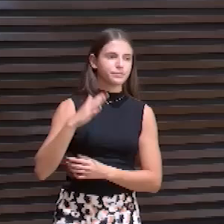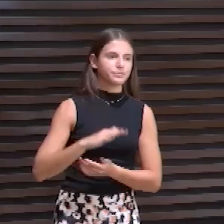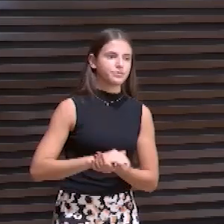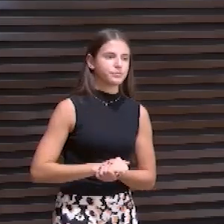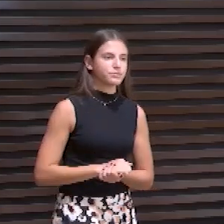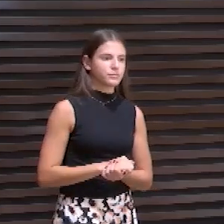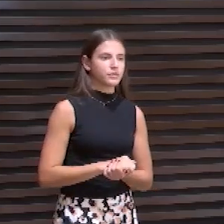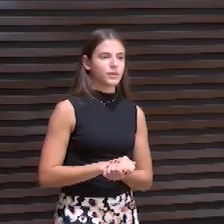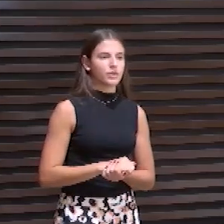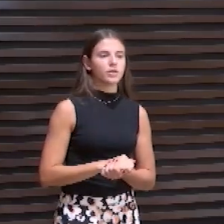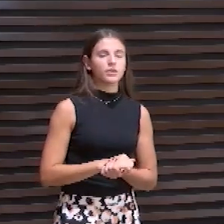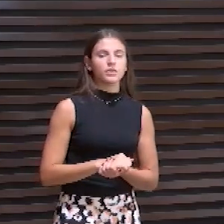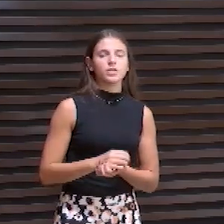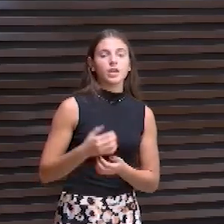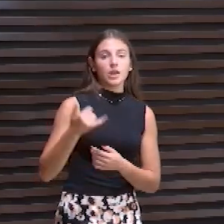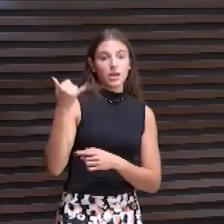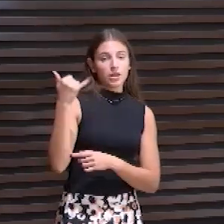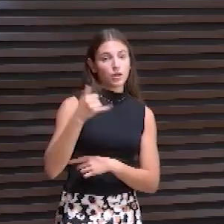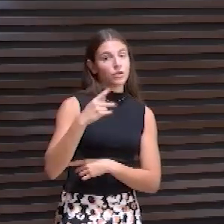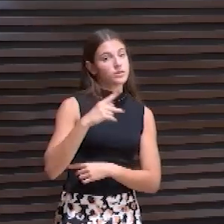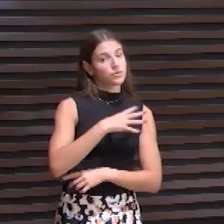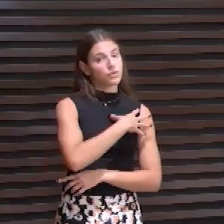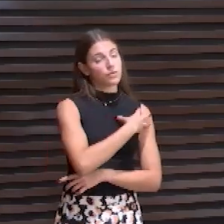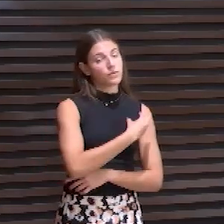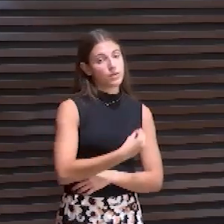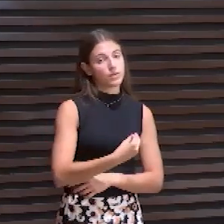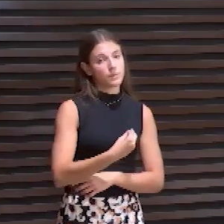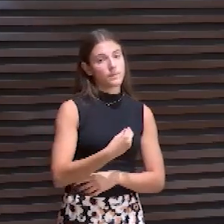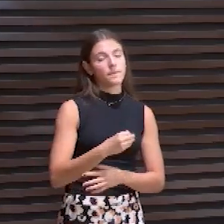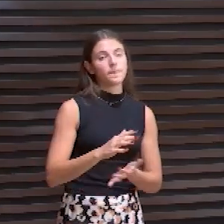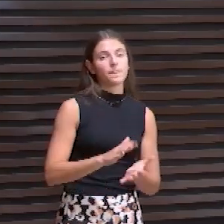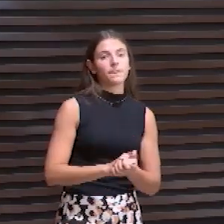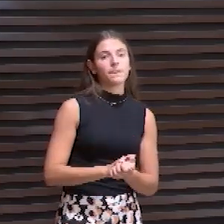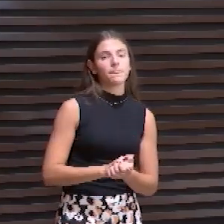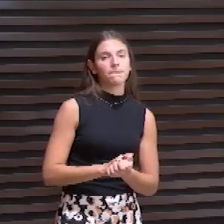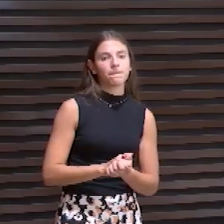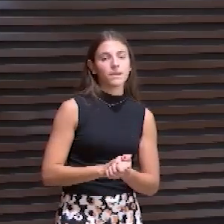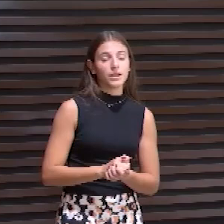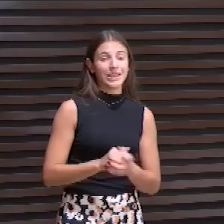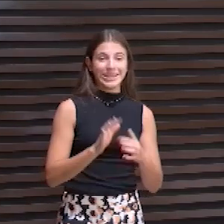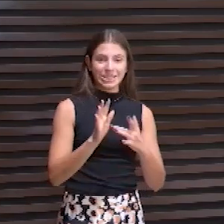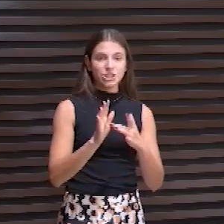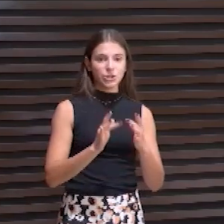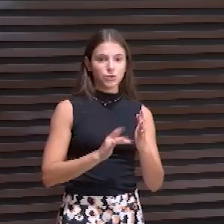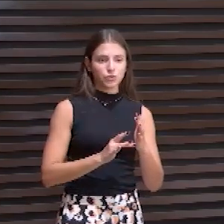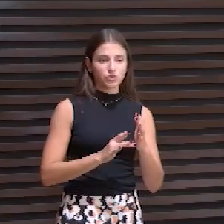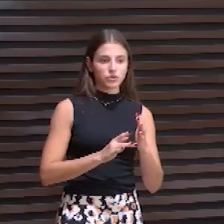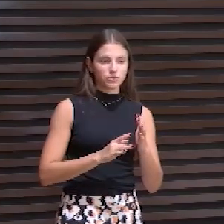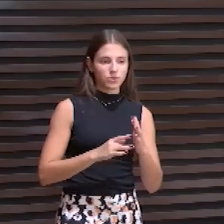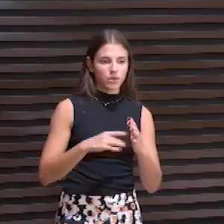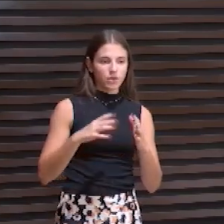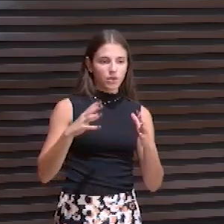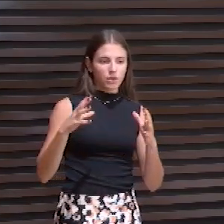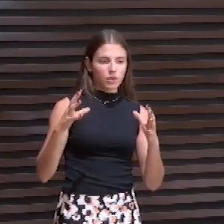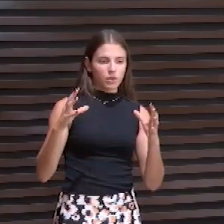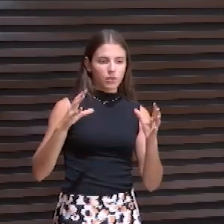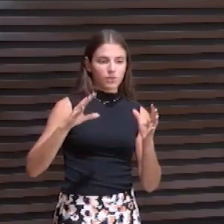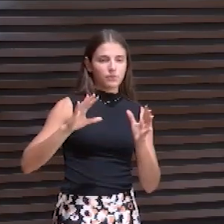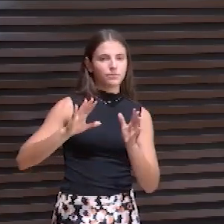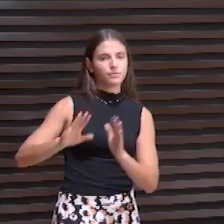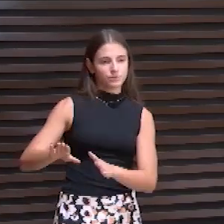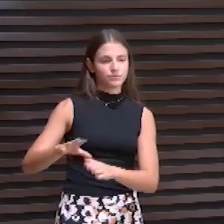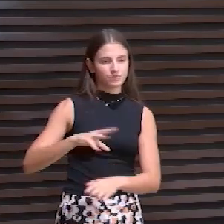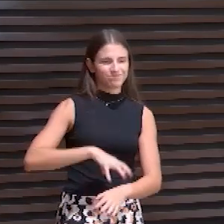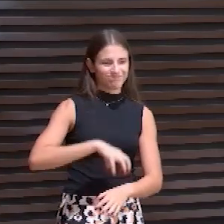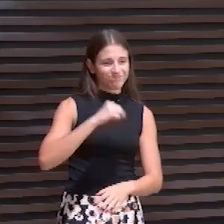deu seu Filho. E o Filho aplacou a ira de Deus. Toda a justiça que Deus